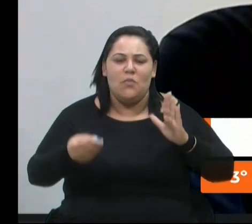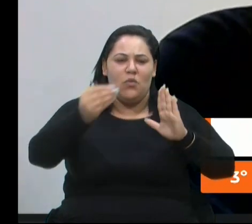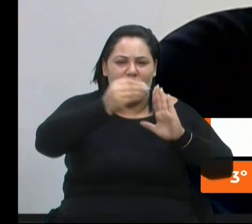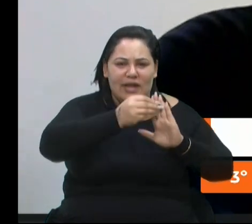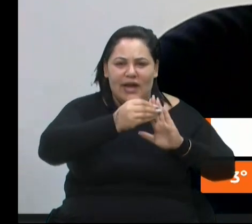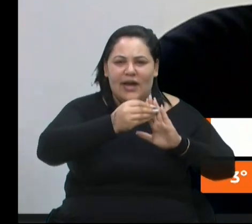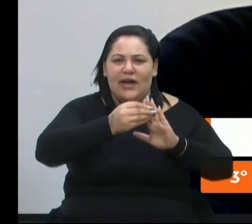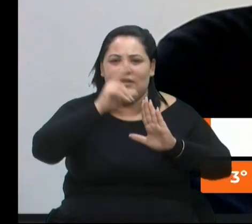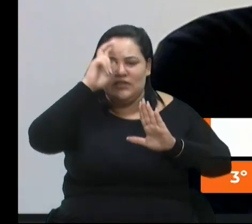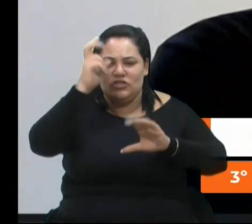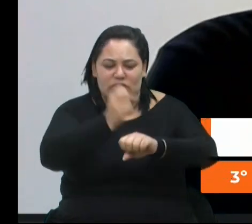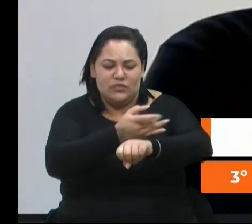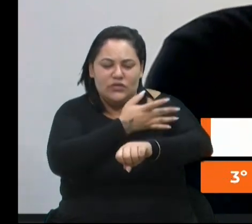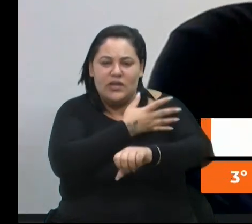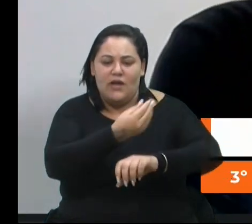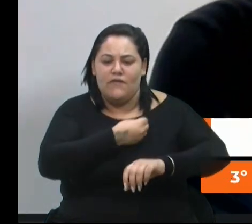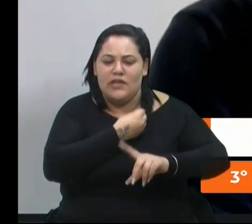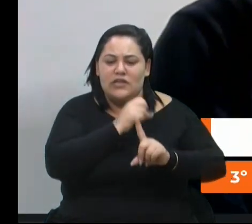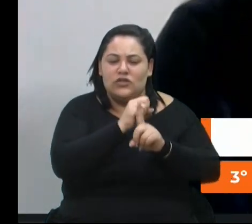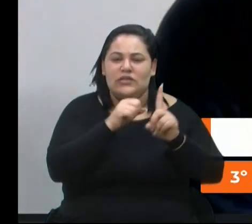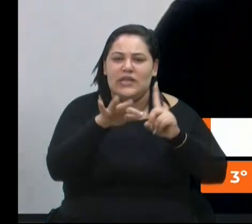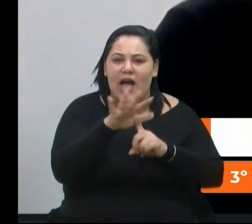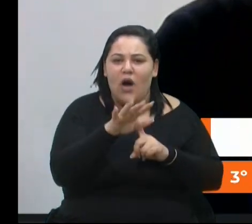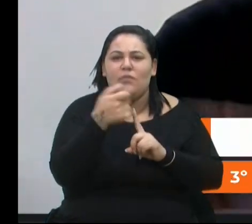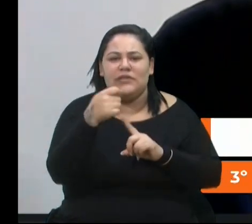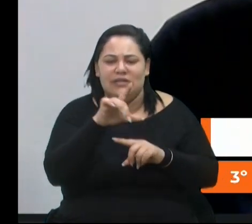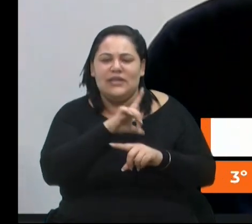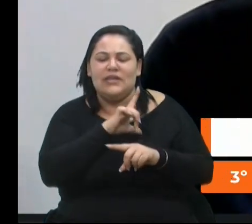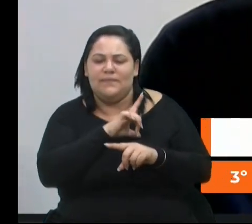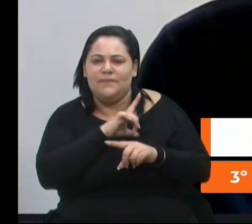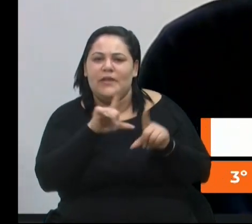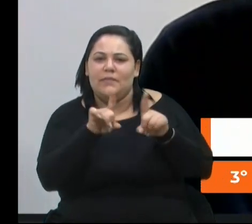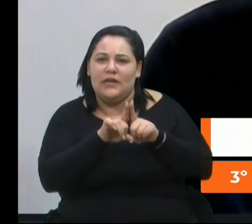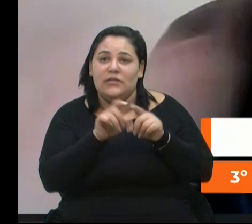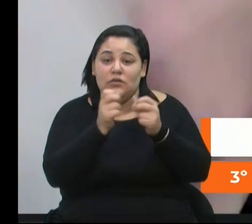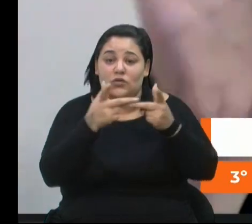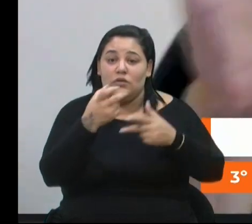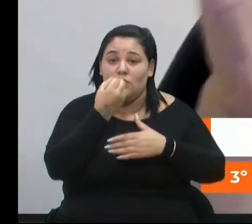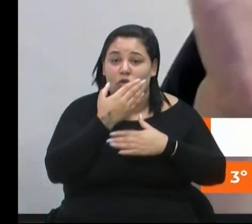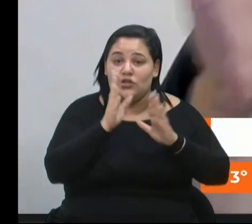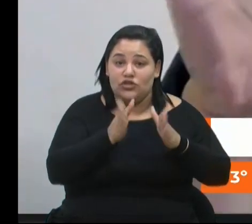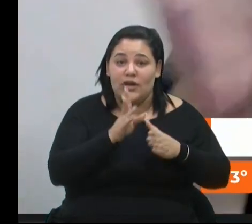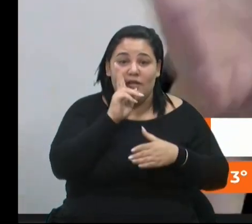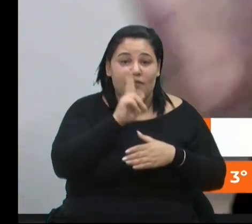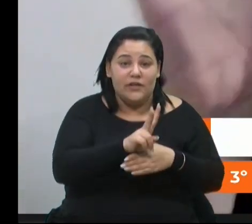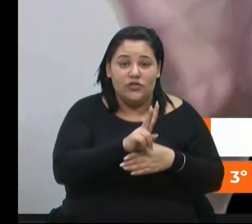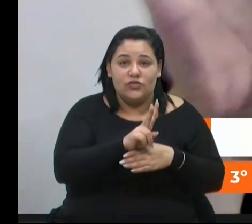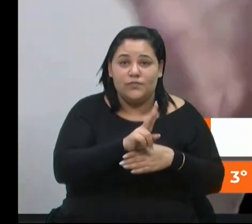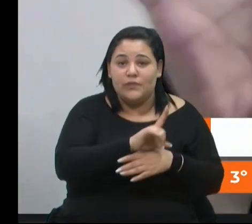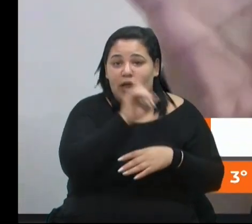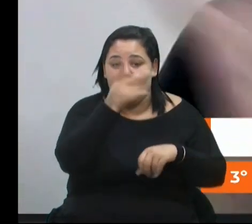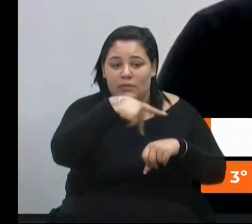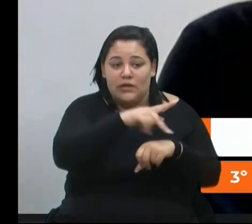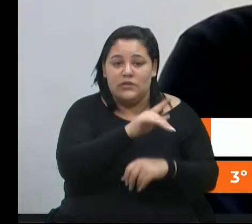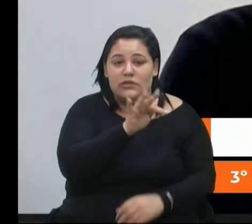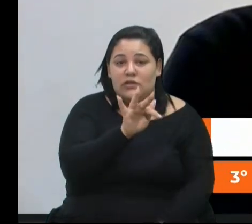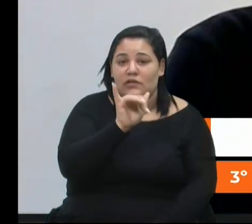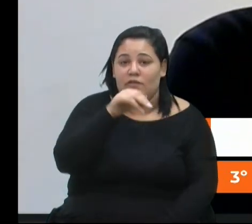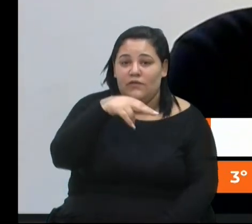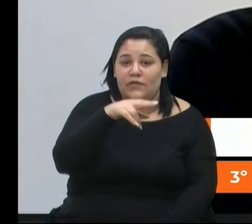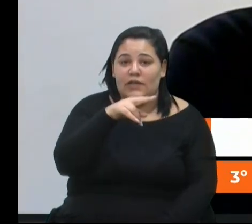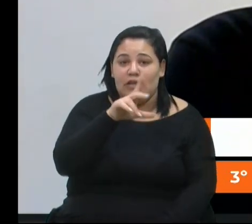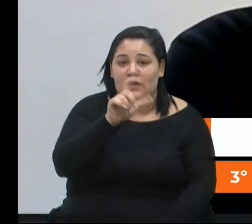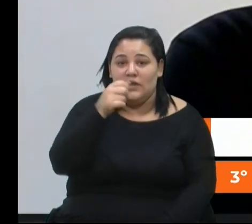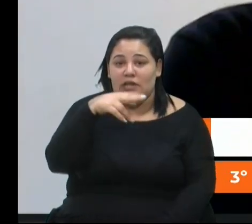inclui aí várias questões de vida social. É uma coisa boa que a gente já está vendo na Finlândia, que é o 5º ano consecutivo que tem a melhor educação